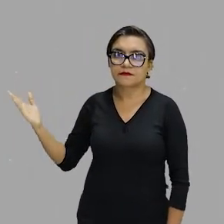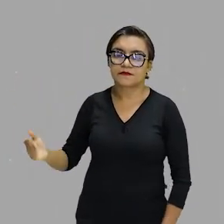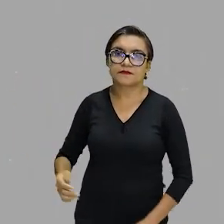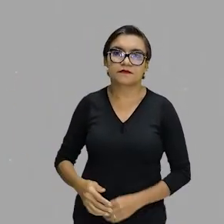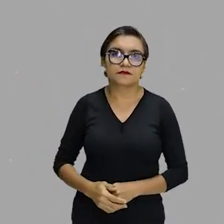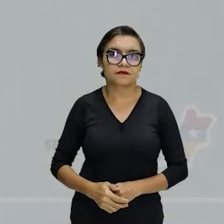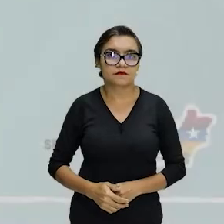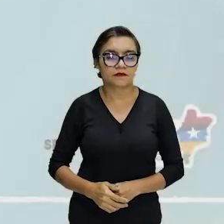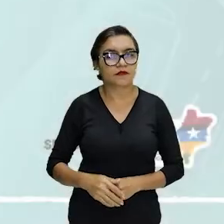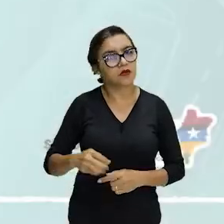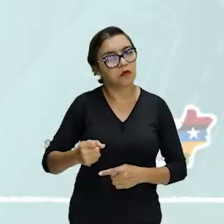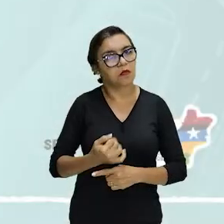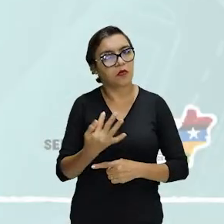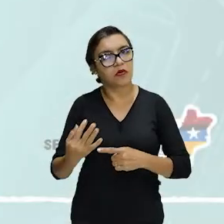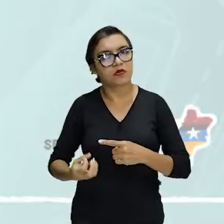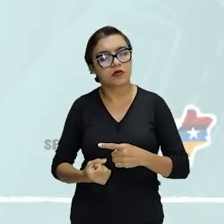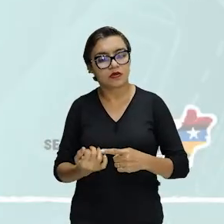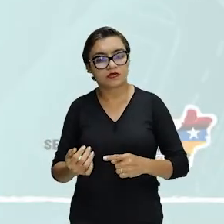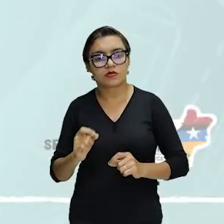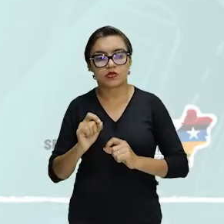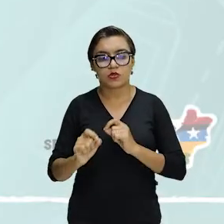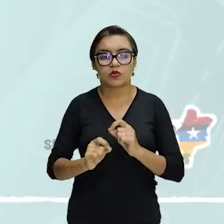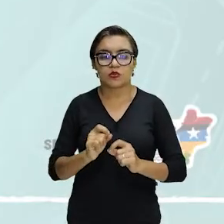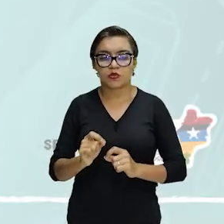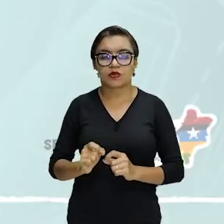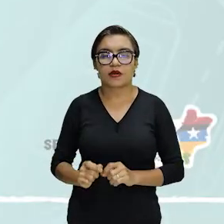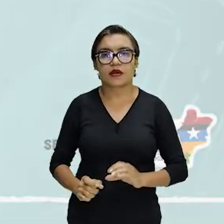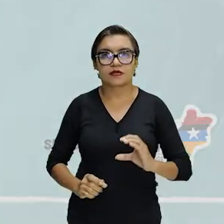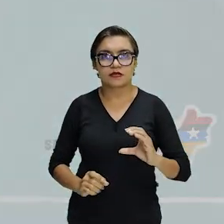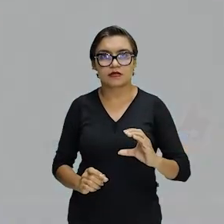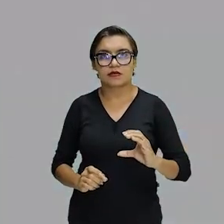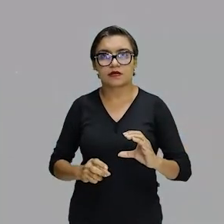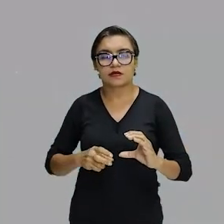quadrado. Fazendo essa divisão de potência de mesma base, nós temos